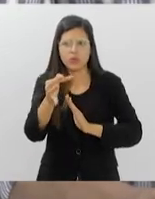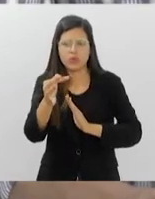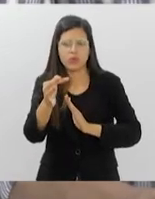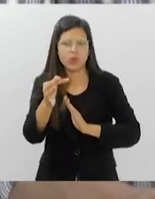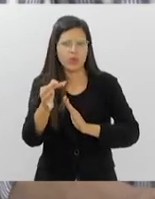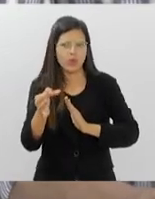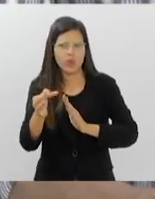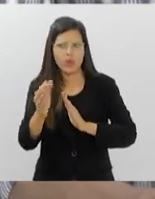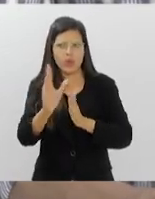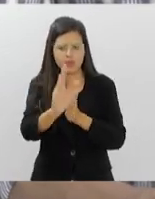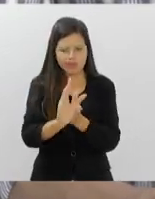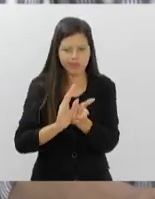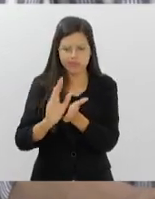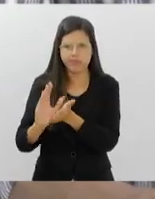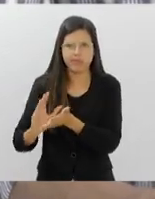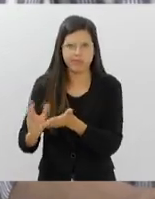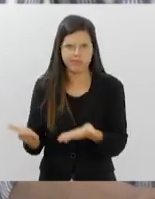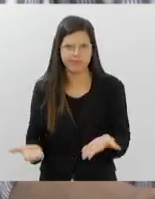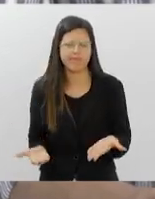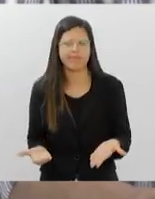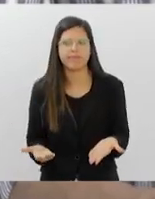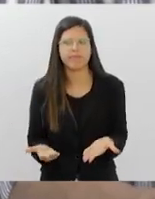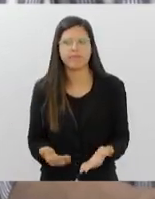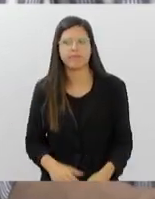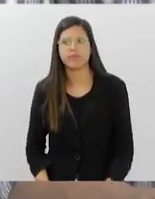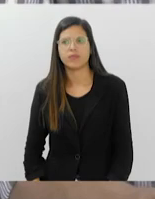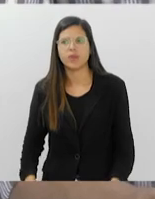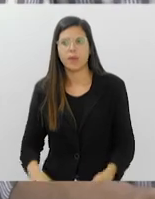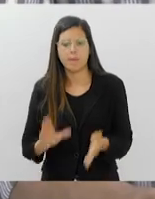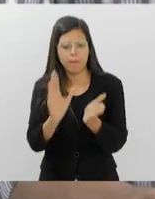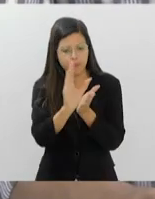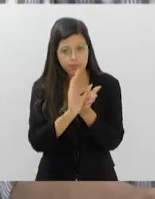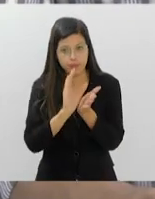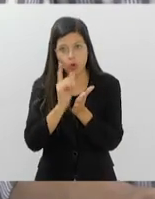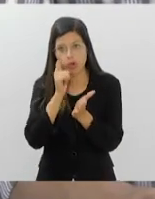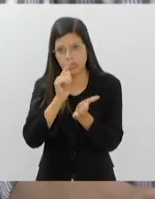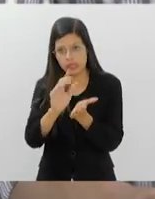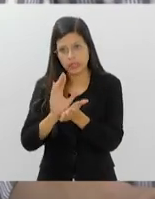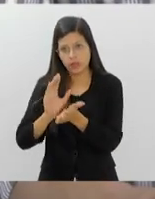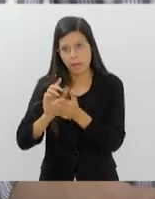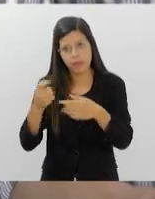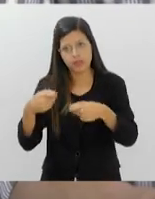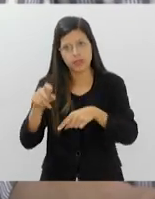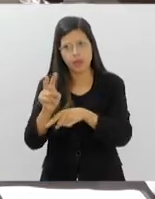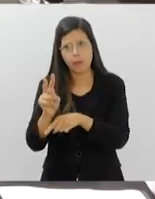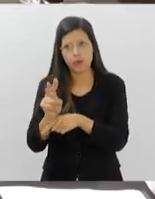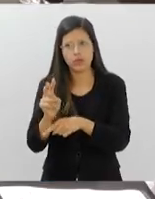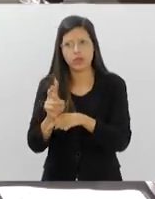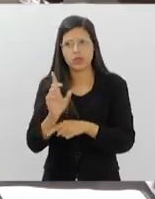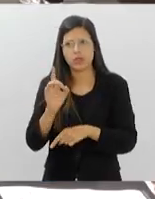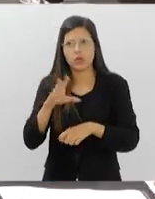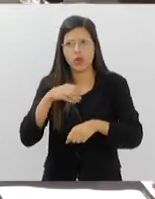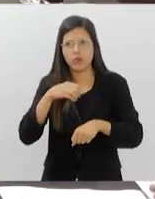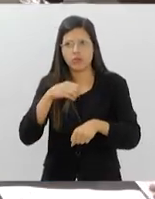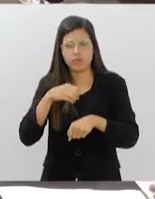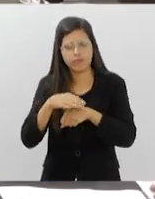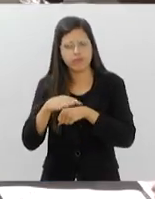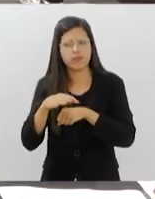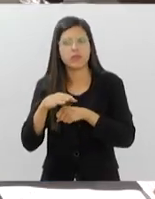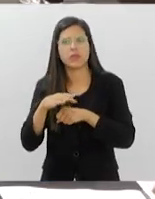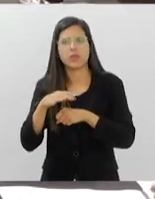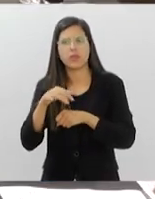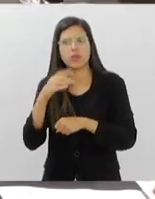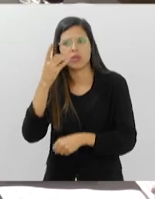recebam algo em troca disso. Ou seja, para receber tem que proteger. É apenas um recado para o nosso deputado